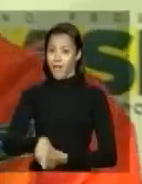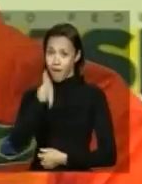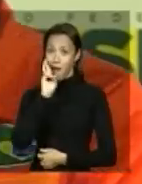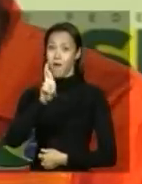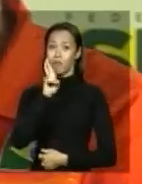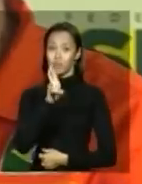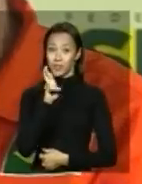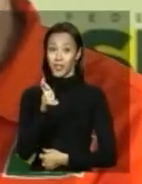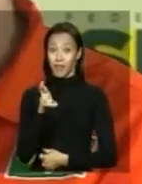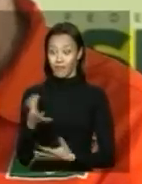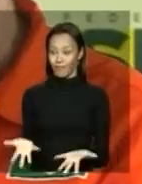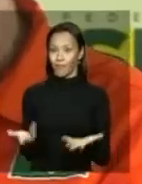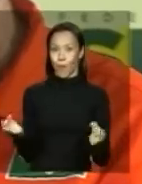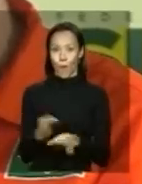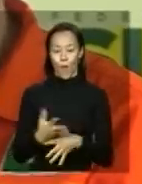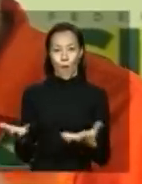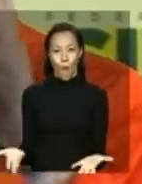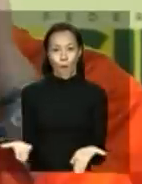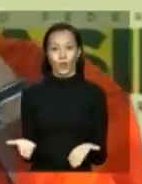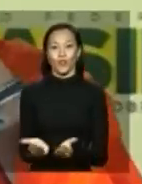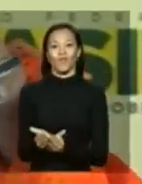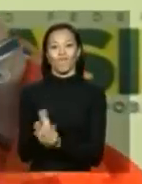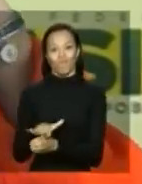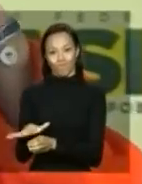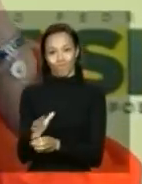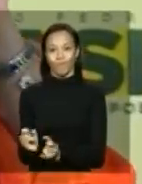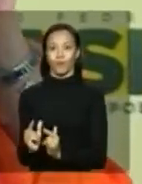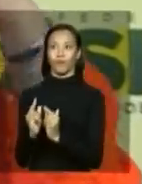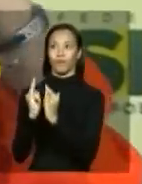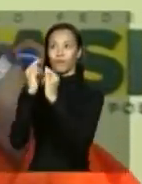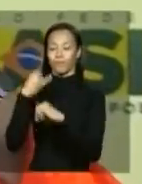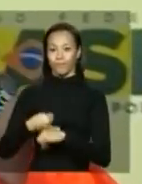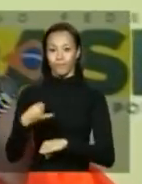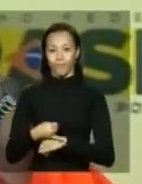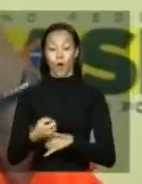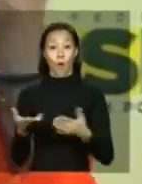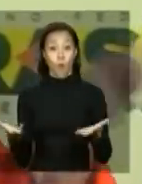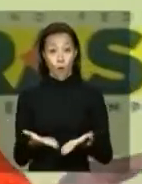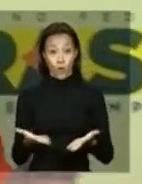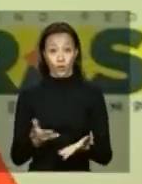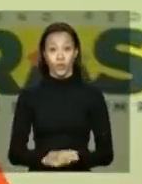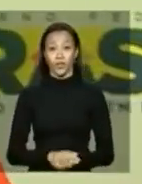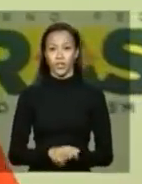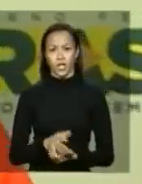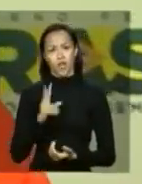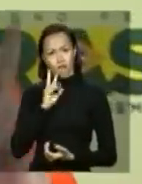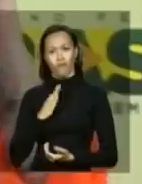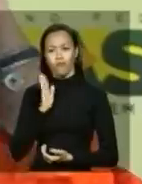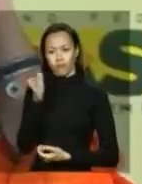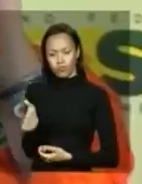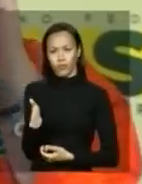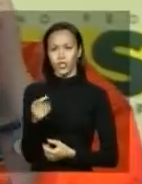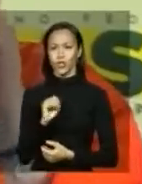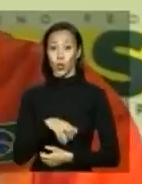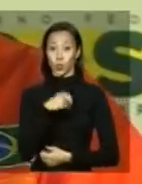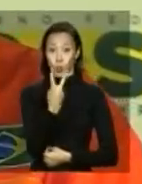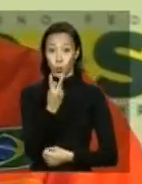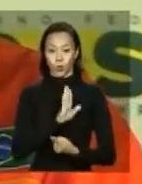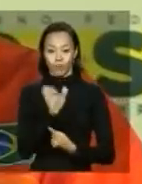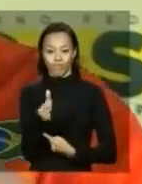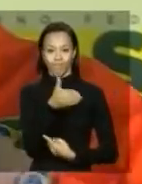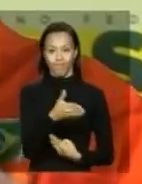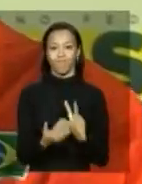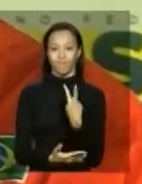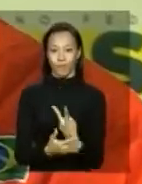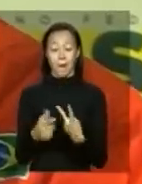responsáveis por essa construção. Hoje eu participei, além dessa, de uma outra cerimônia. As duas